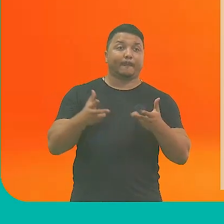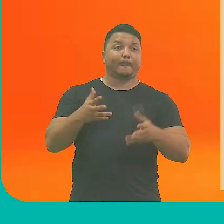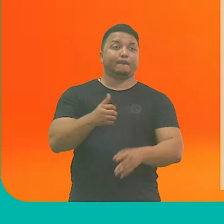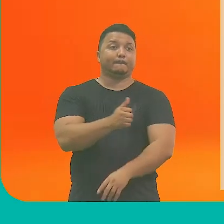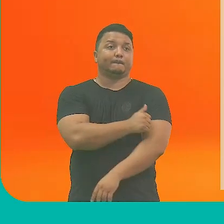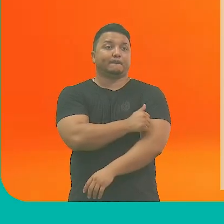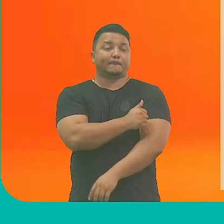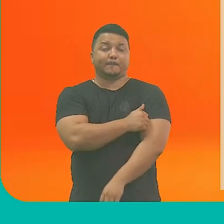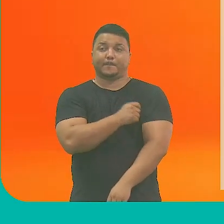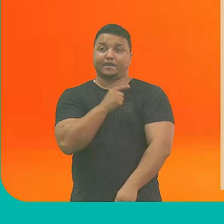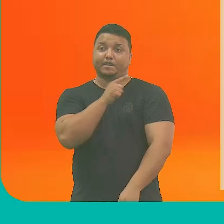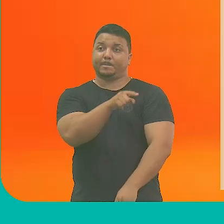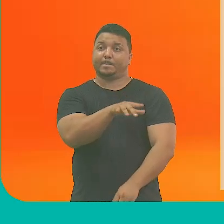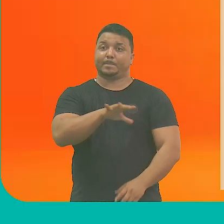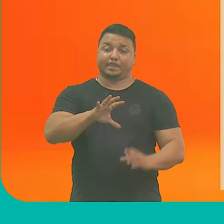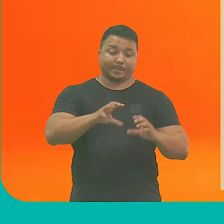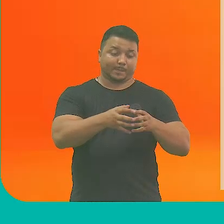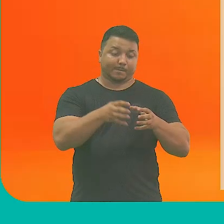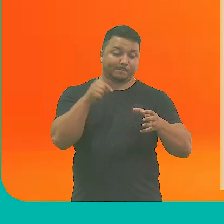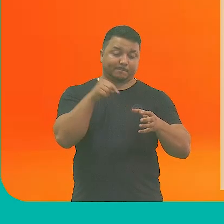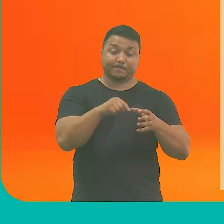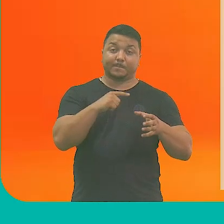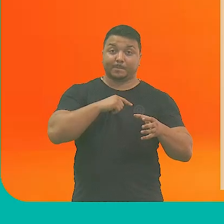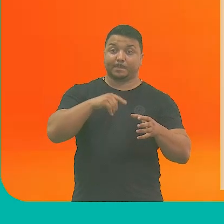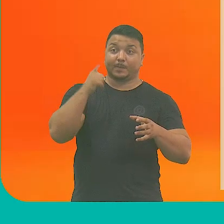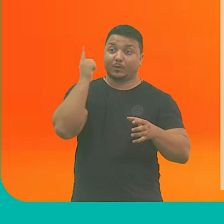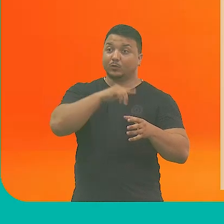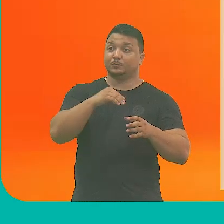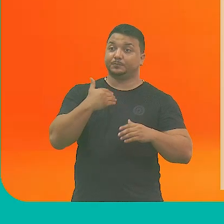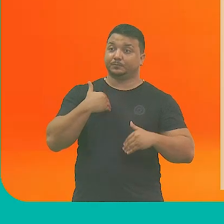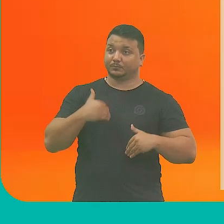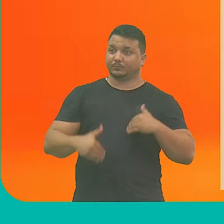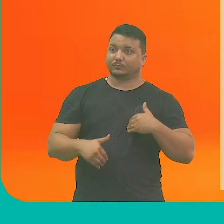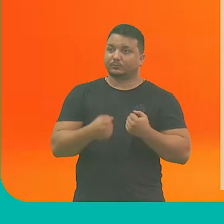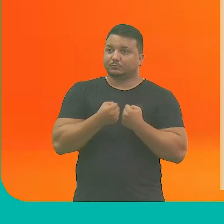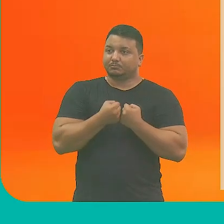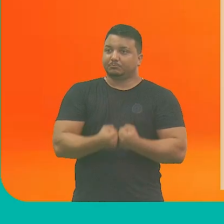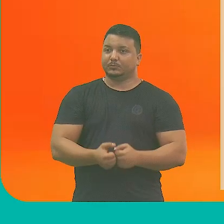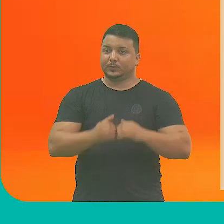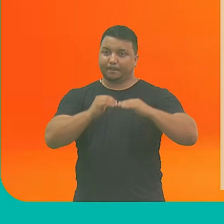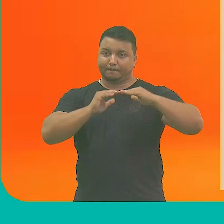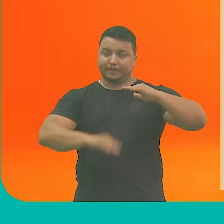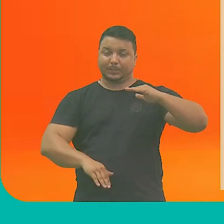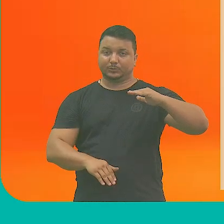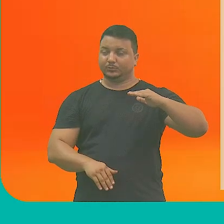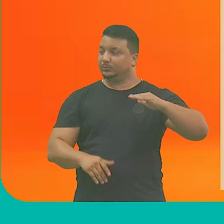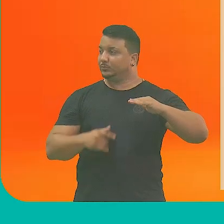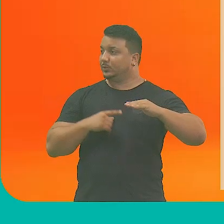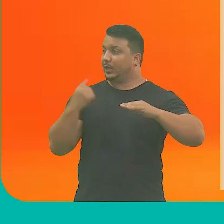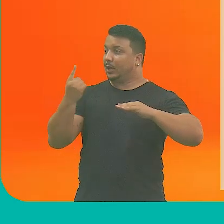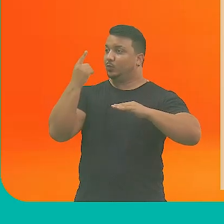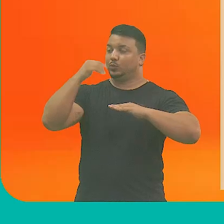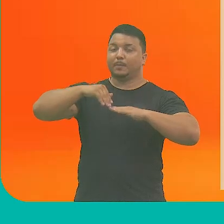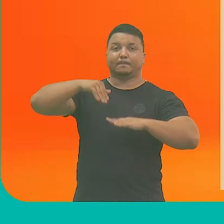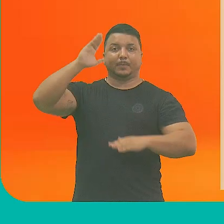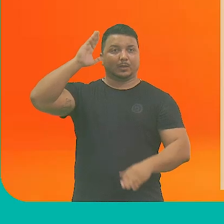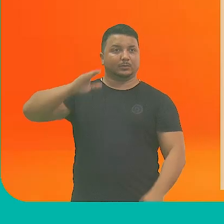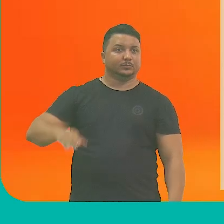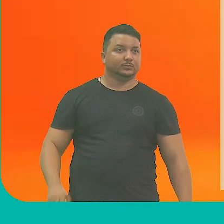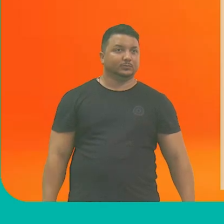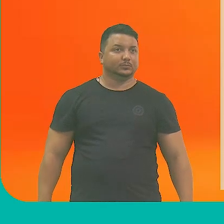dessa amostra com massa corporal abaixo da média e altura acima